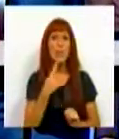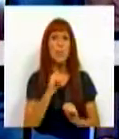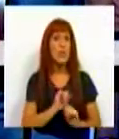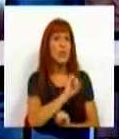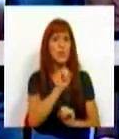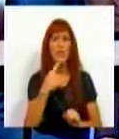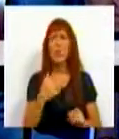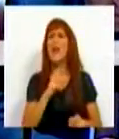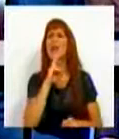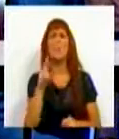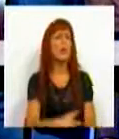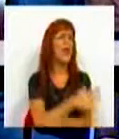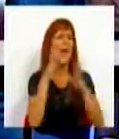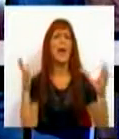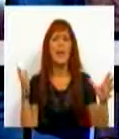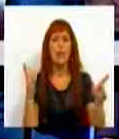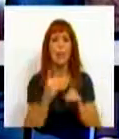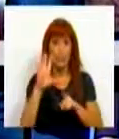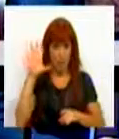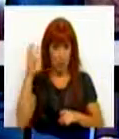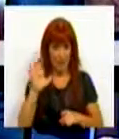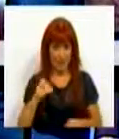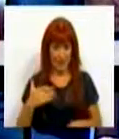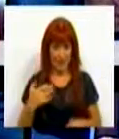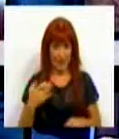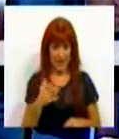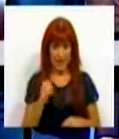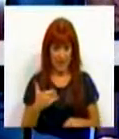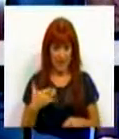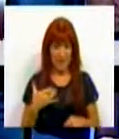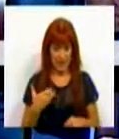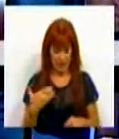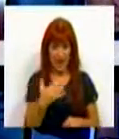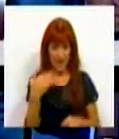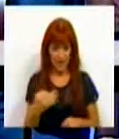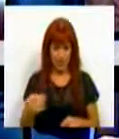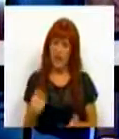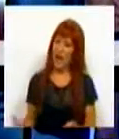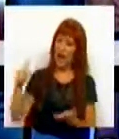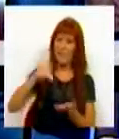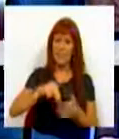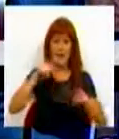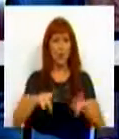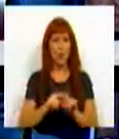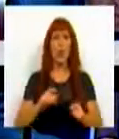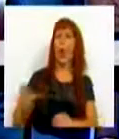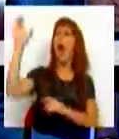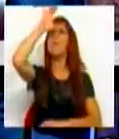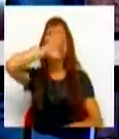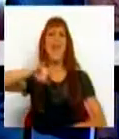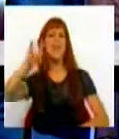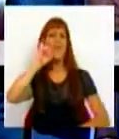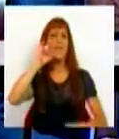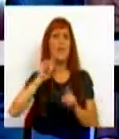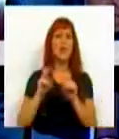perguntas é que são uma grande resposta. Porque quando o CDS-PP se vem aqui apresentar como campeão da